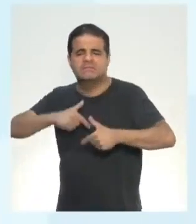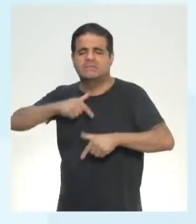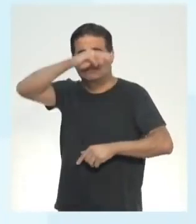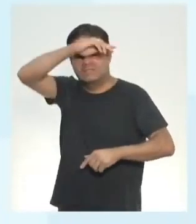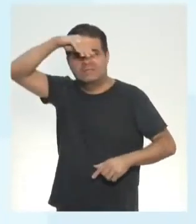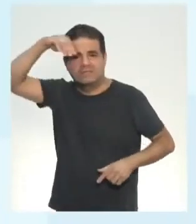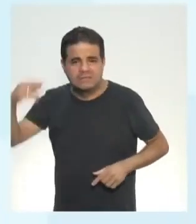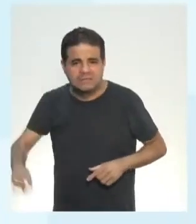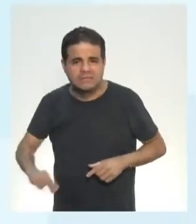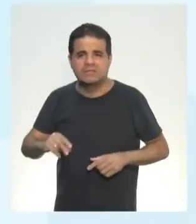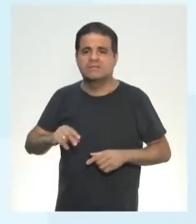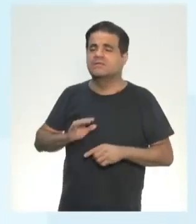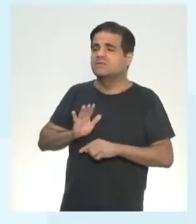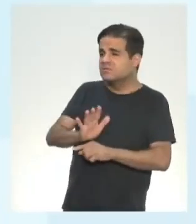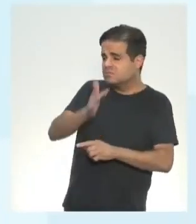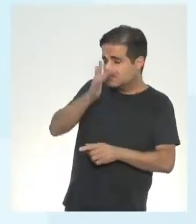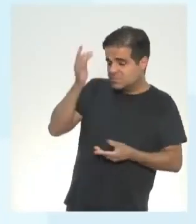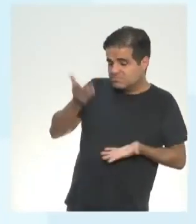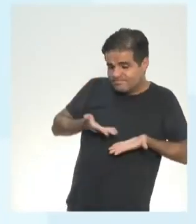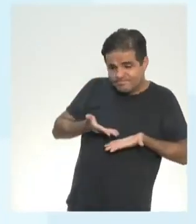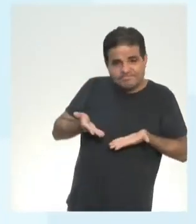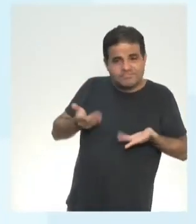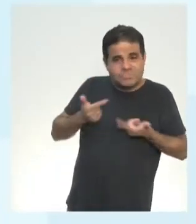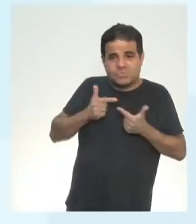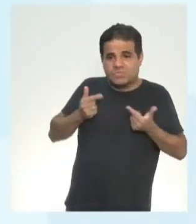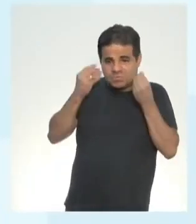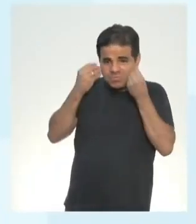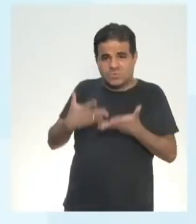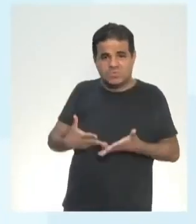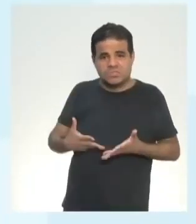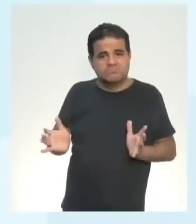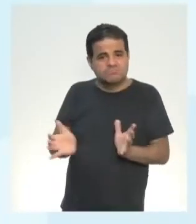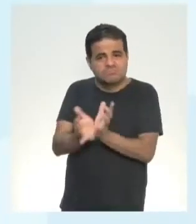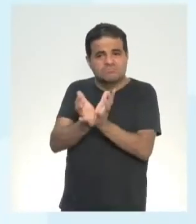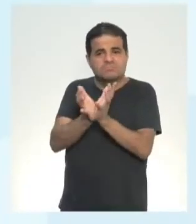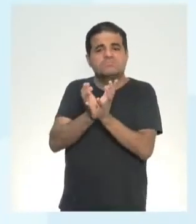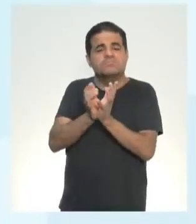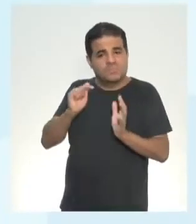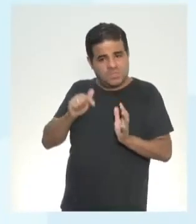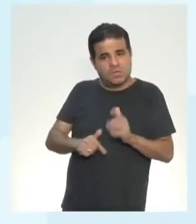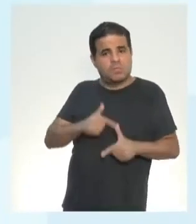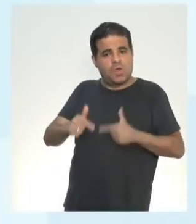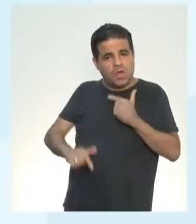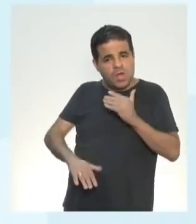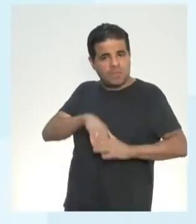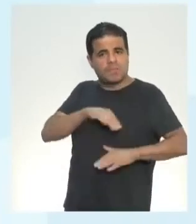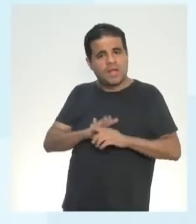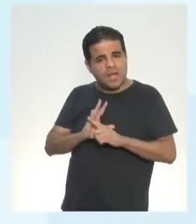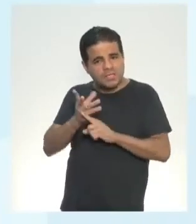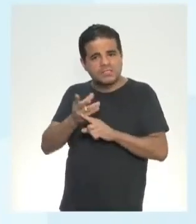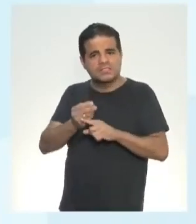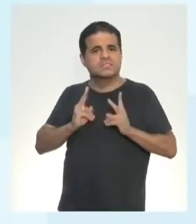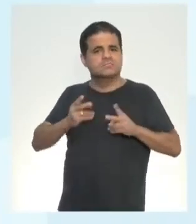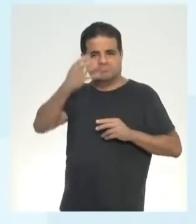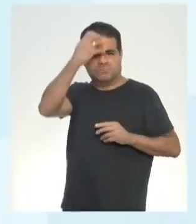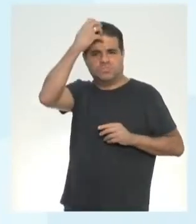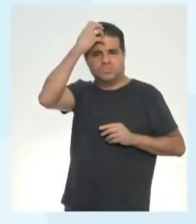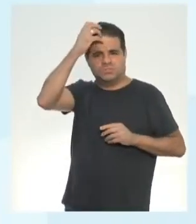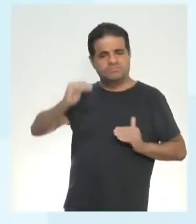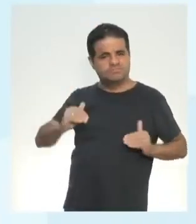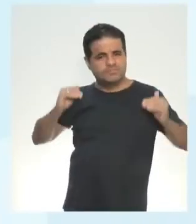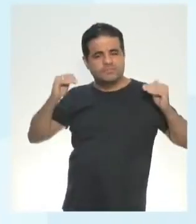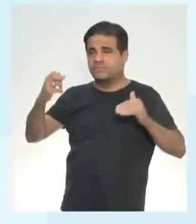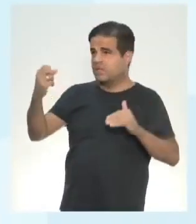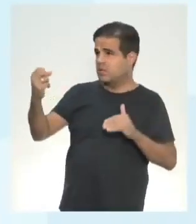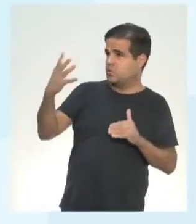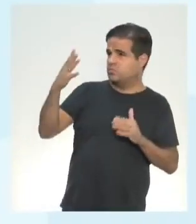classes desfavorecidas, que não tinham, mostrando essa classe numa obra de arte, né, sempre eram os reis, irá. A